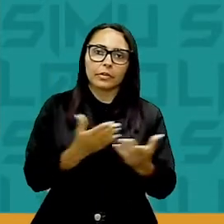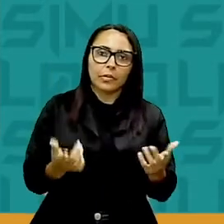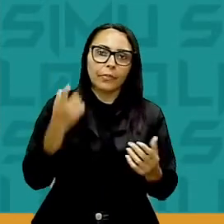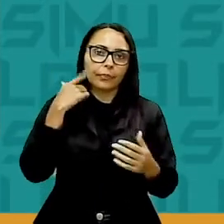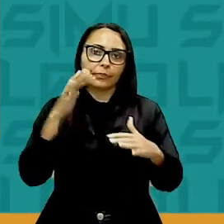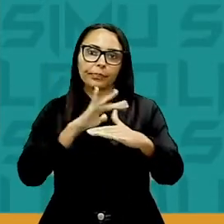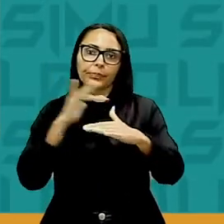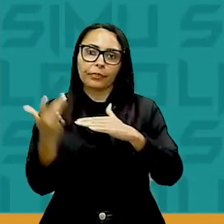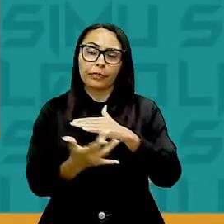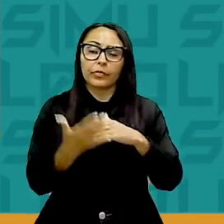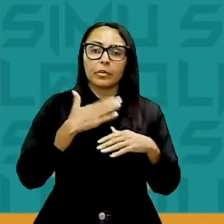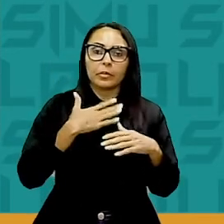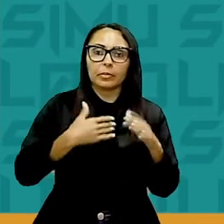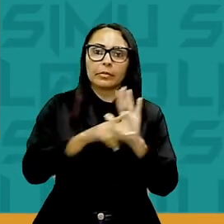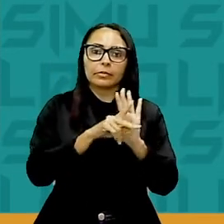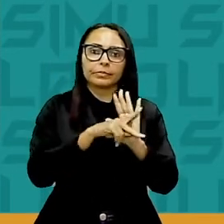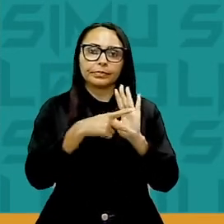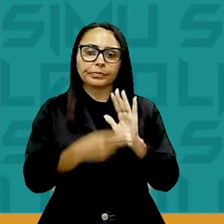rede social,